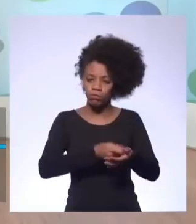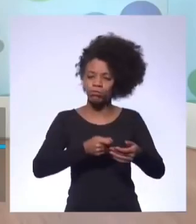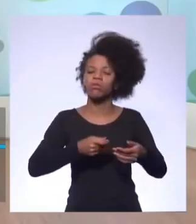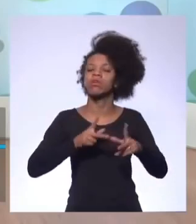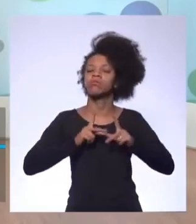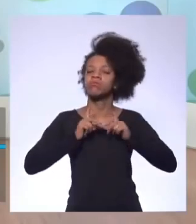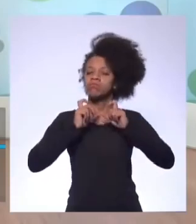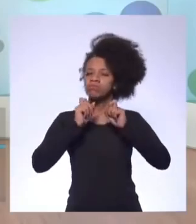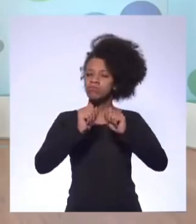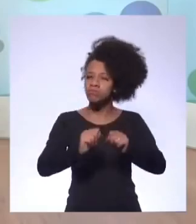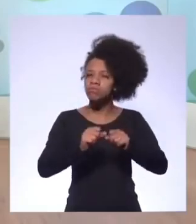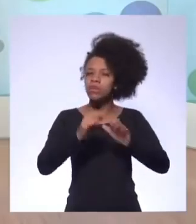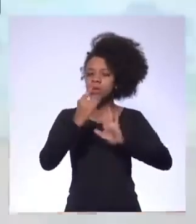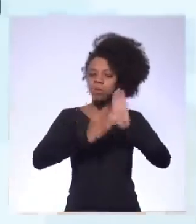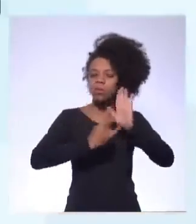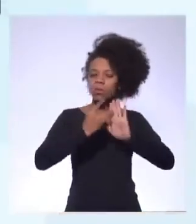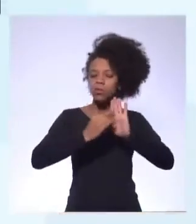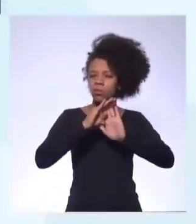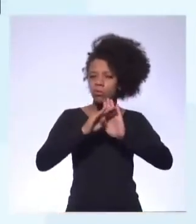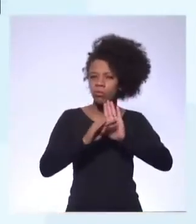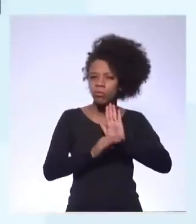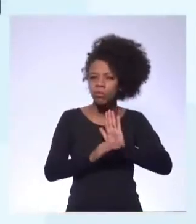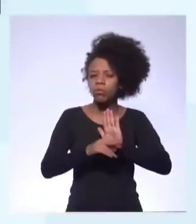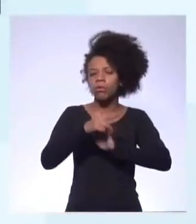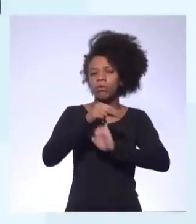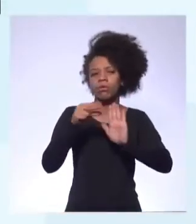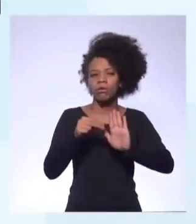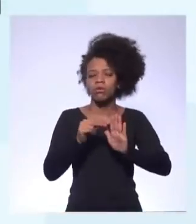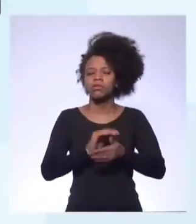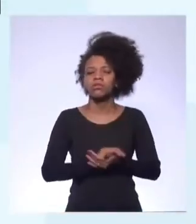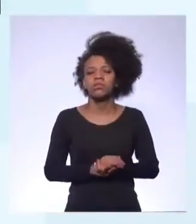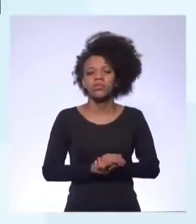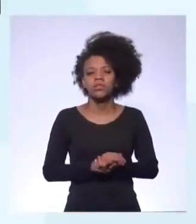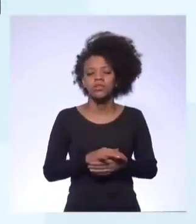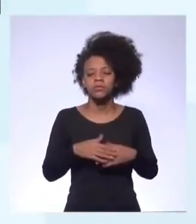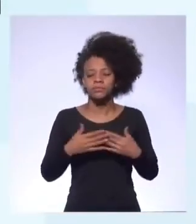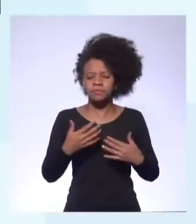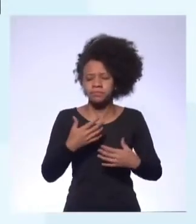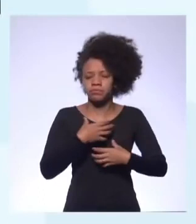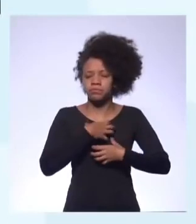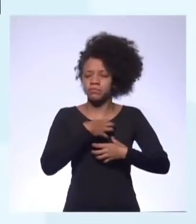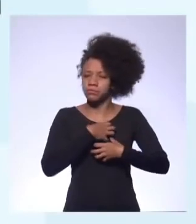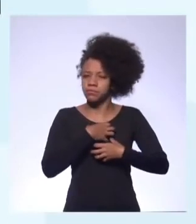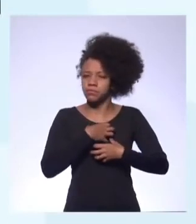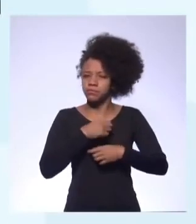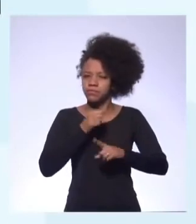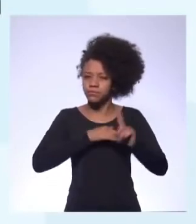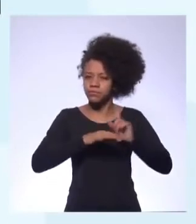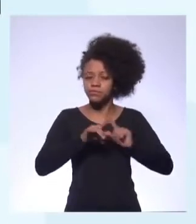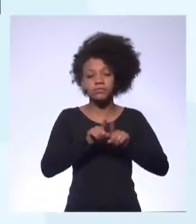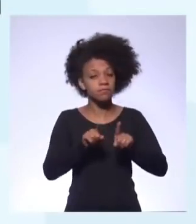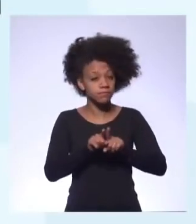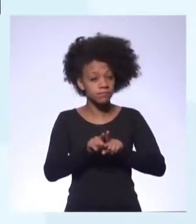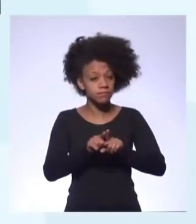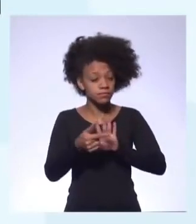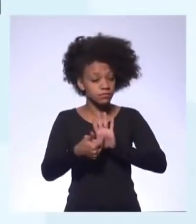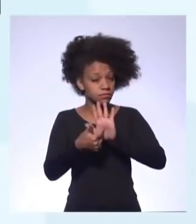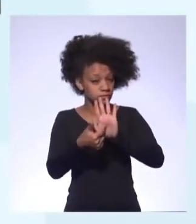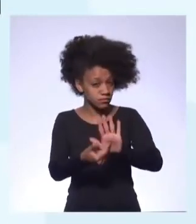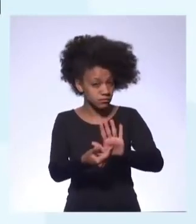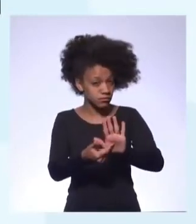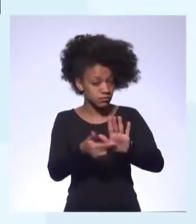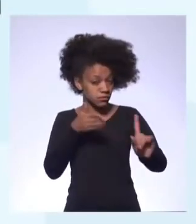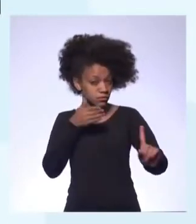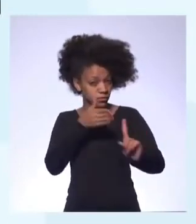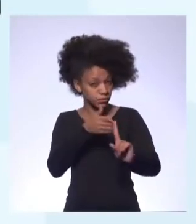dos documentos, dos textos normativos, que é regular o comportamento social, e enfatizamos a importância da coesão